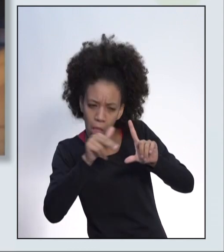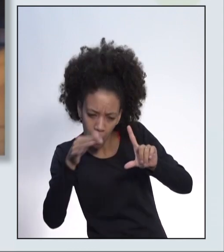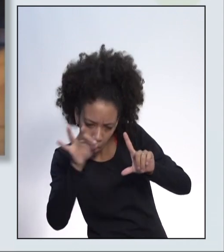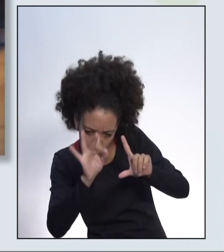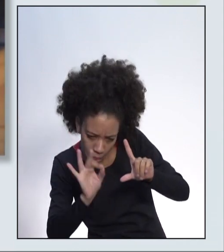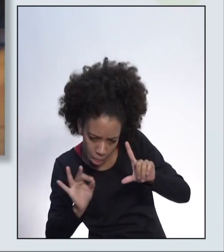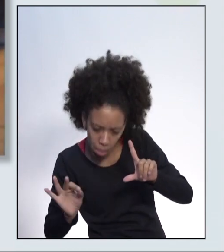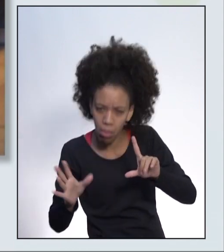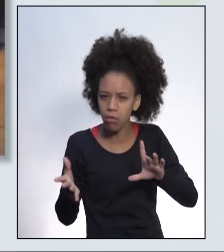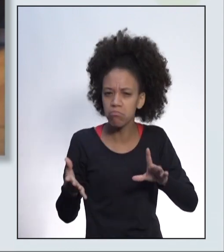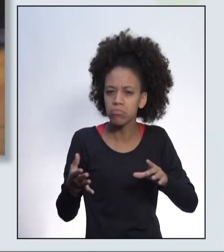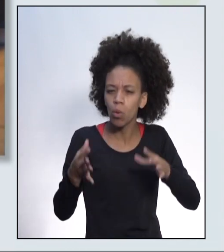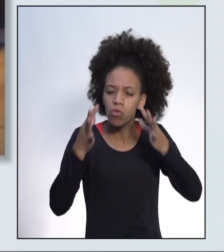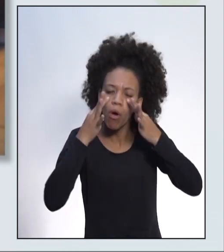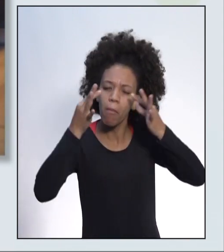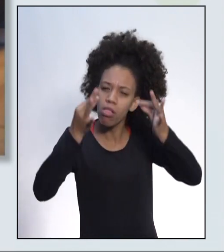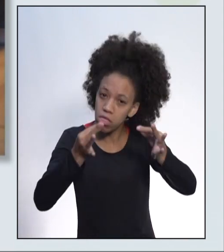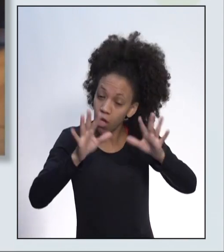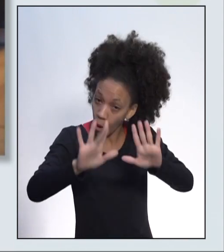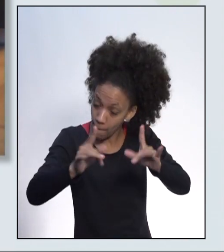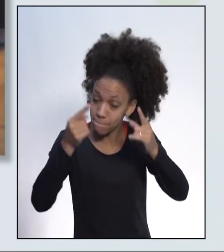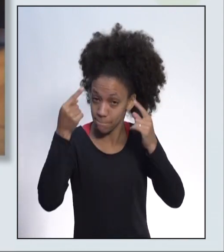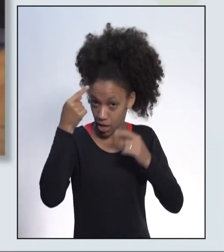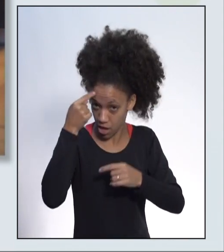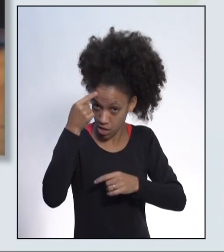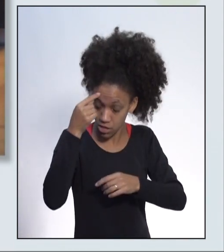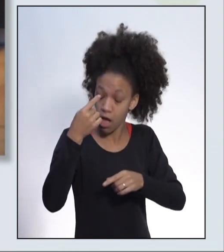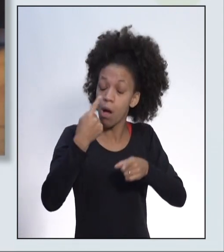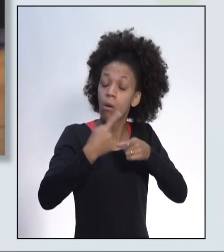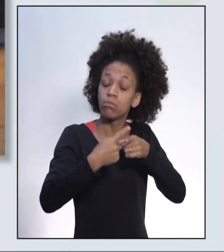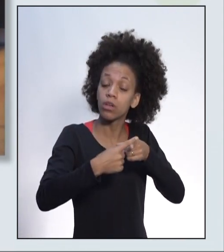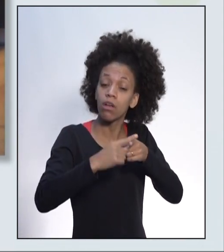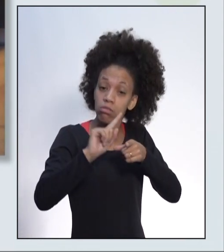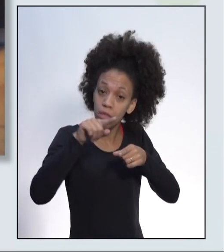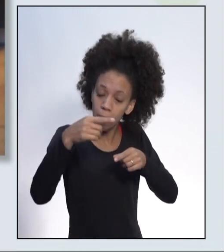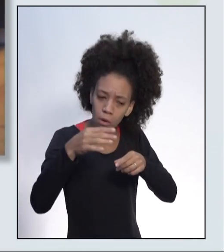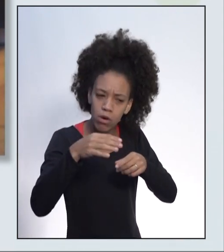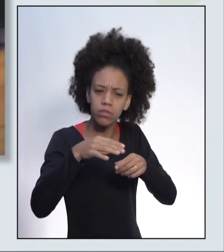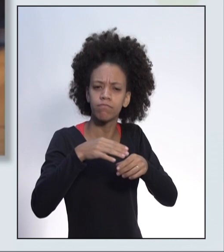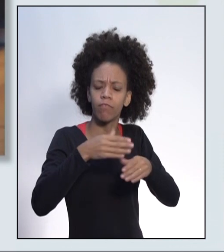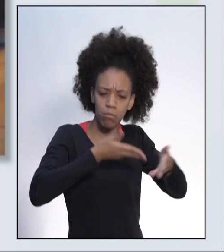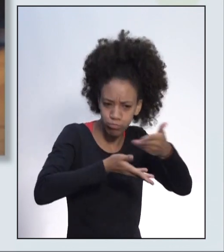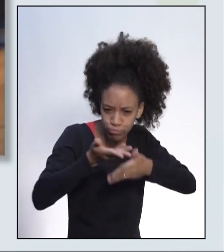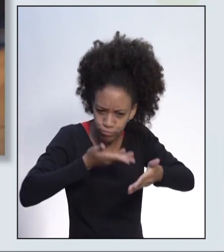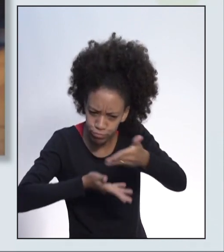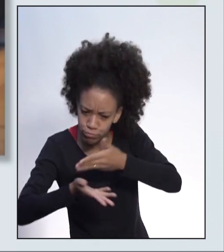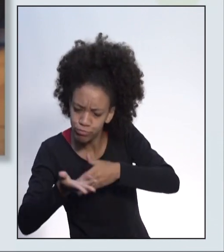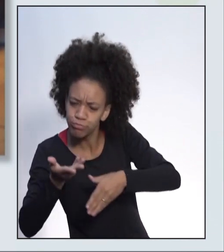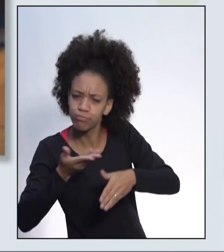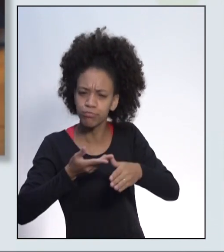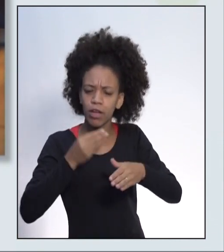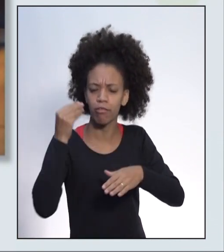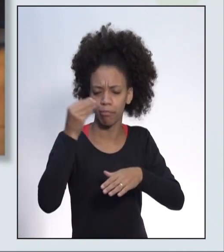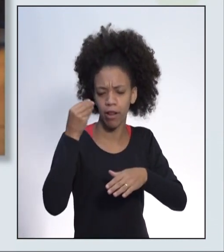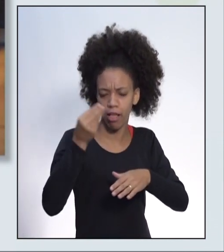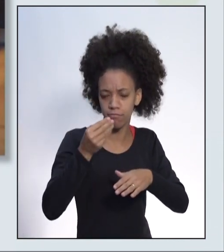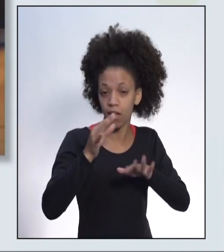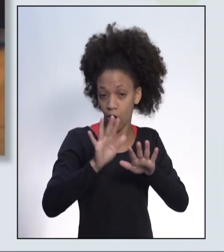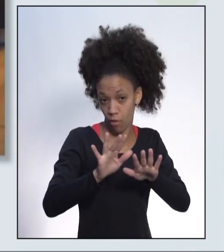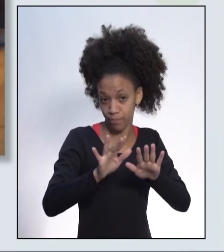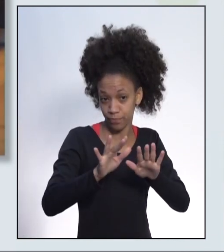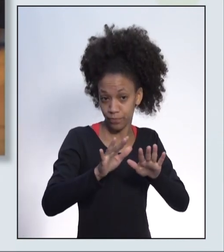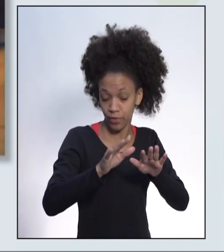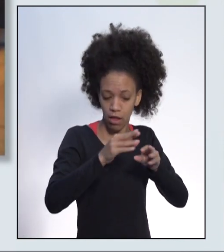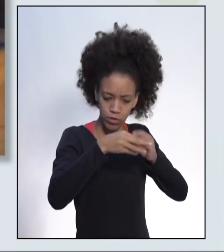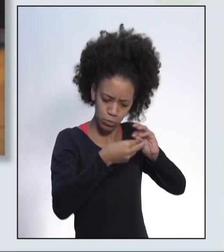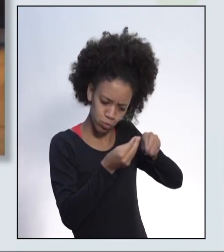chamou a atenção? Pensa bem, porque depois você vai compartilhar essa história com algumas pessoas. Ó, então eu fiz essas dobras